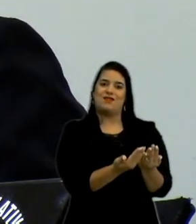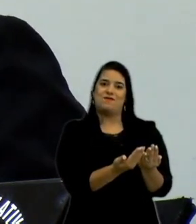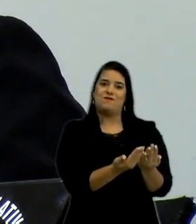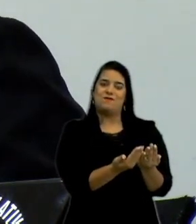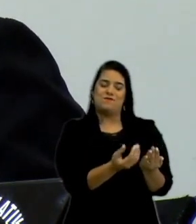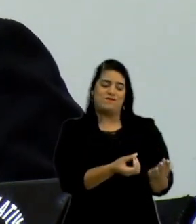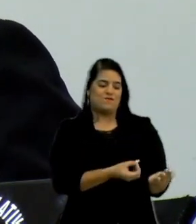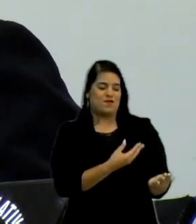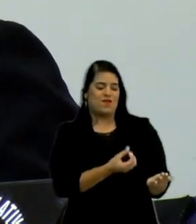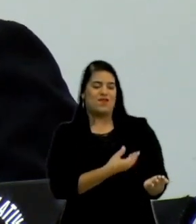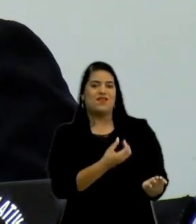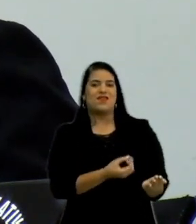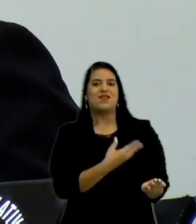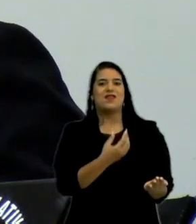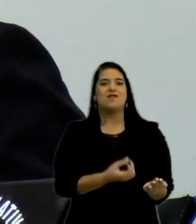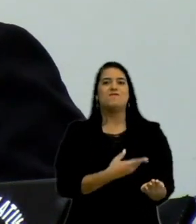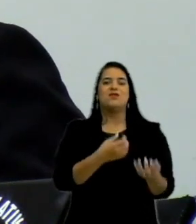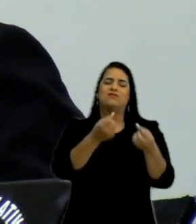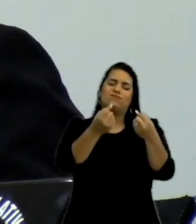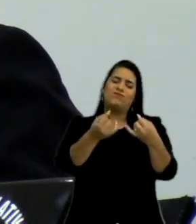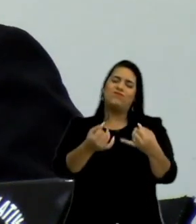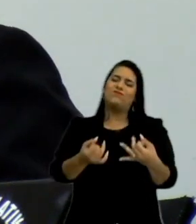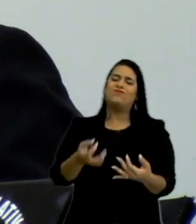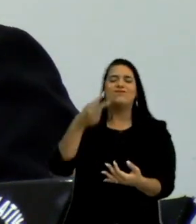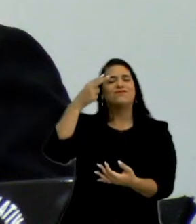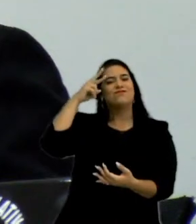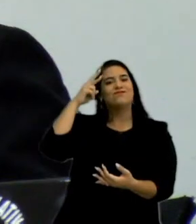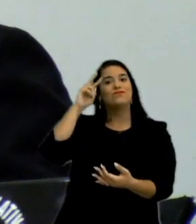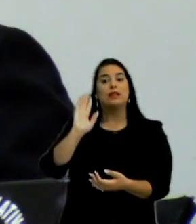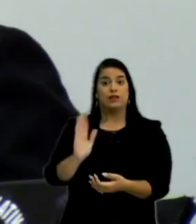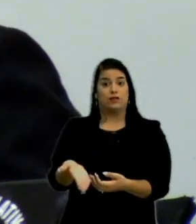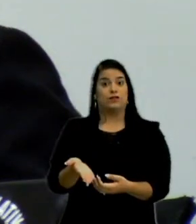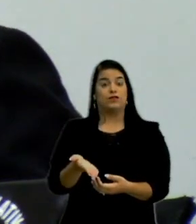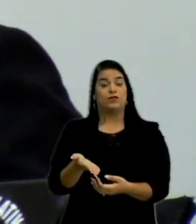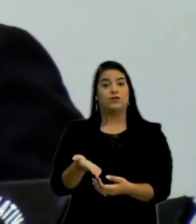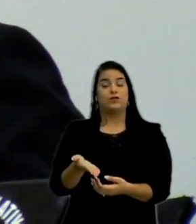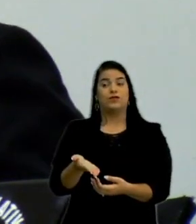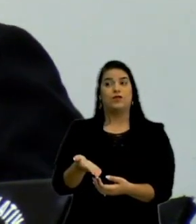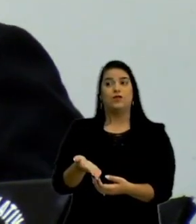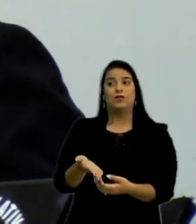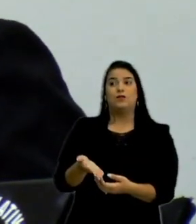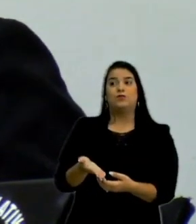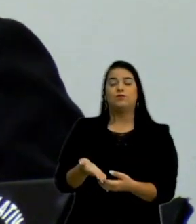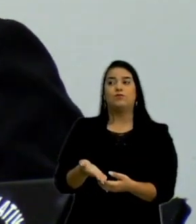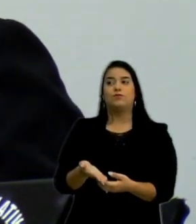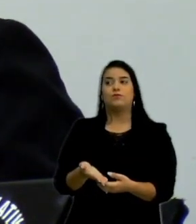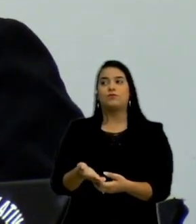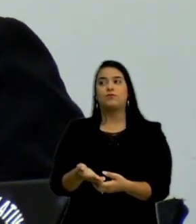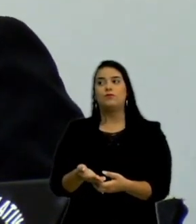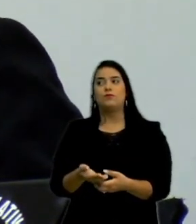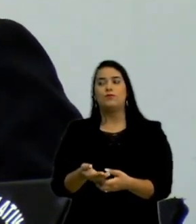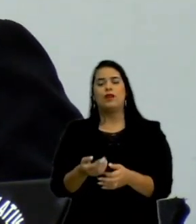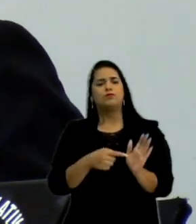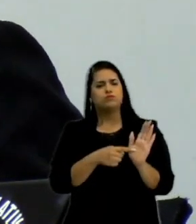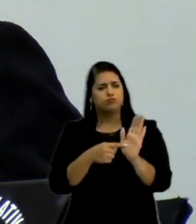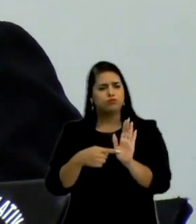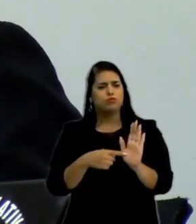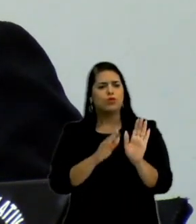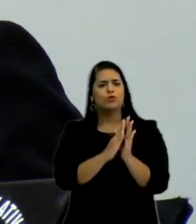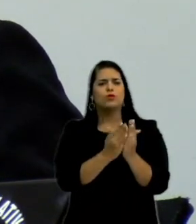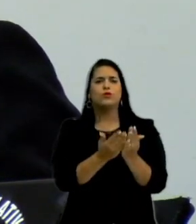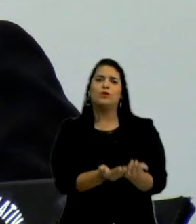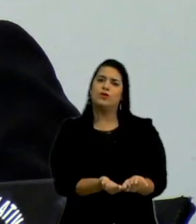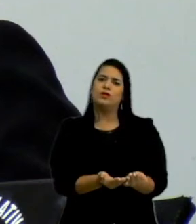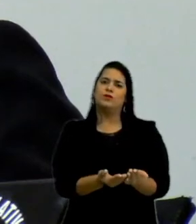Então, ela já fez sua apresentação aqui em Capoeiras, lançou o livro lá e já convidei ela